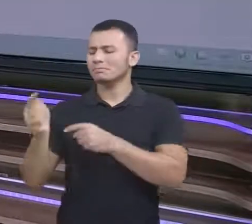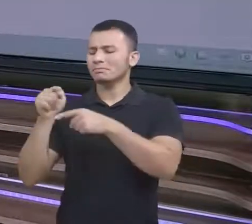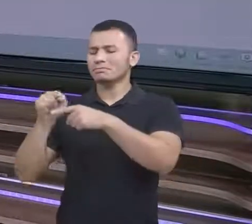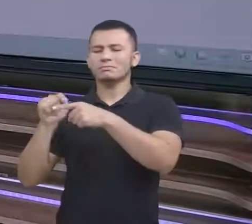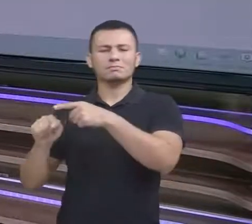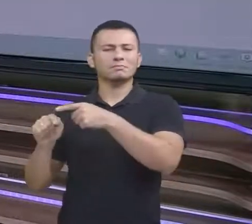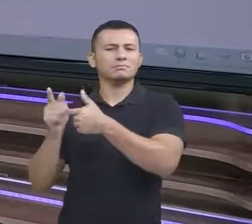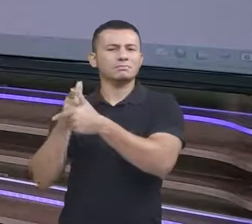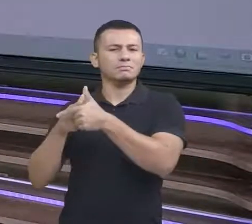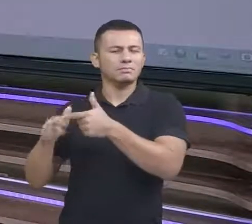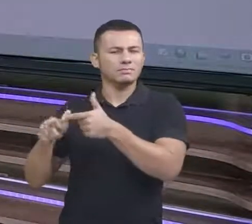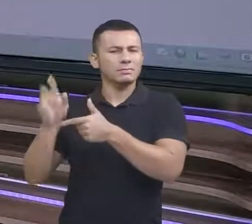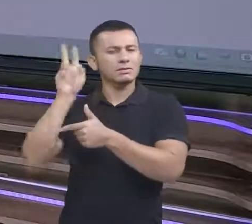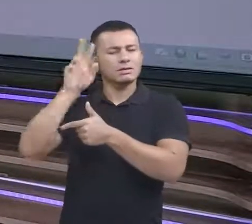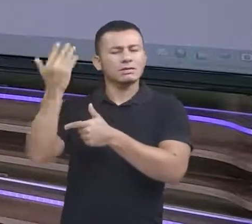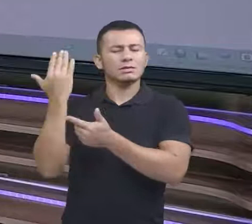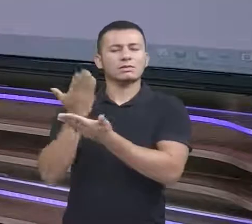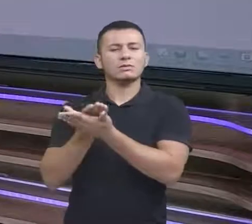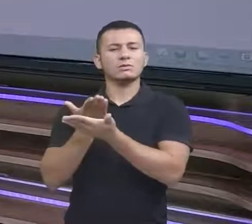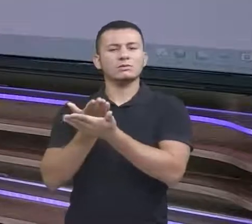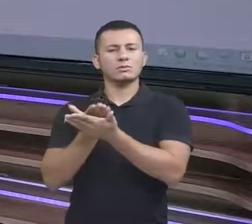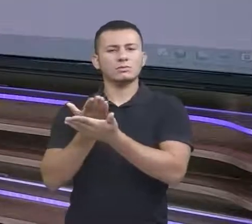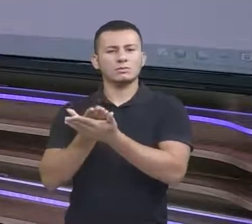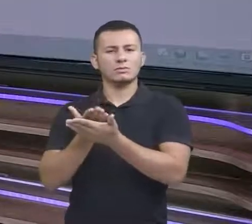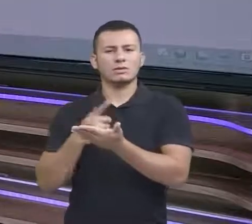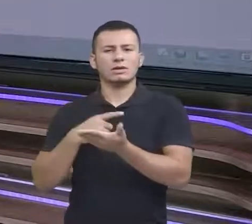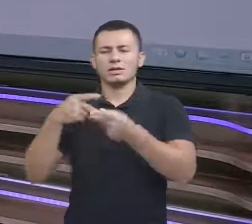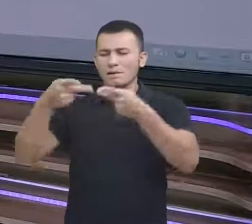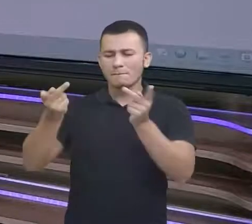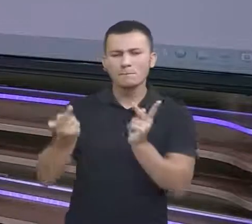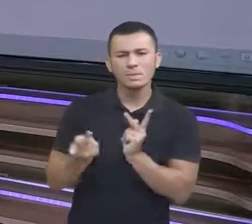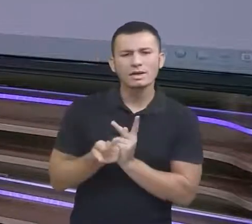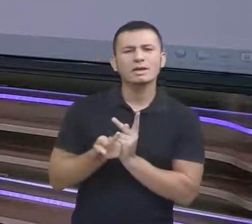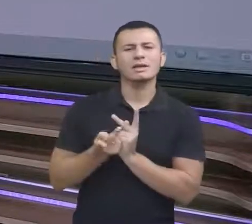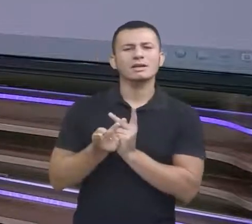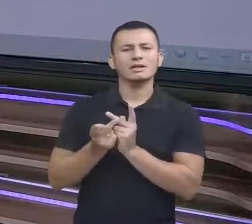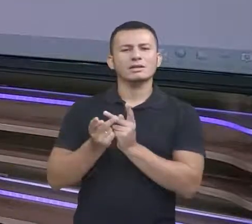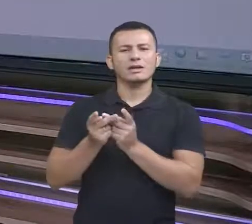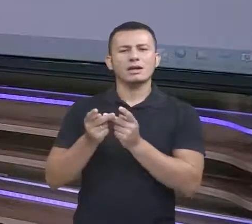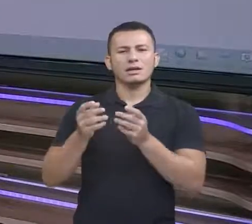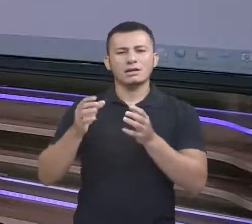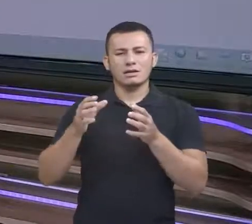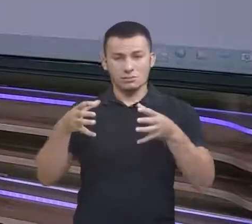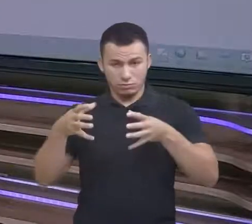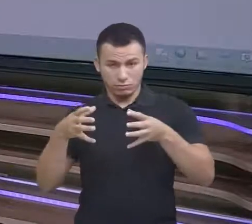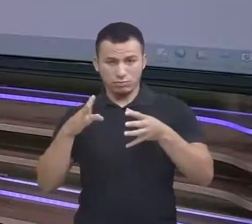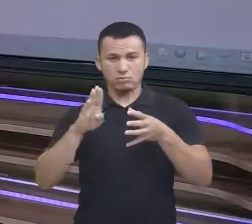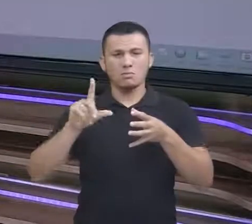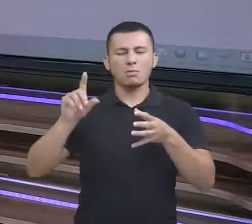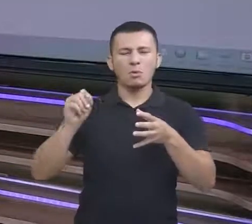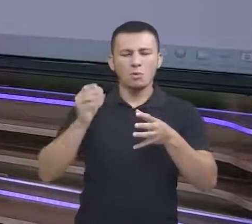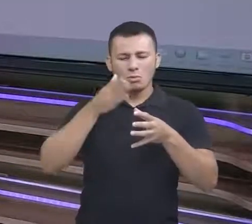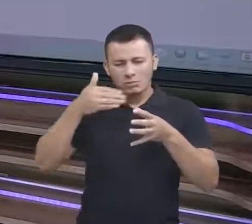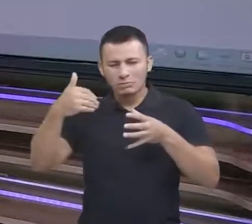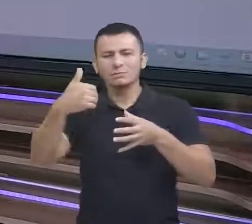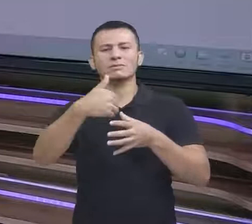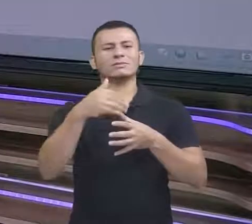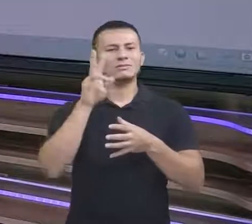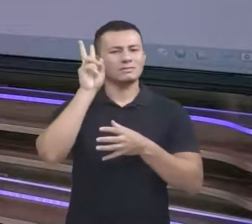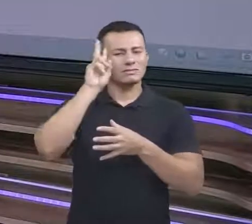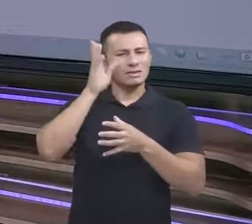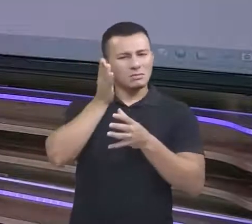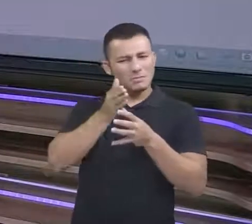lembrou-se da aula que a gente fez sobre que tinha pizza seus pedaços de bolo que a gente dividiu